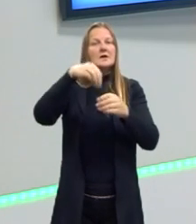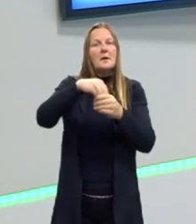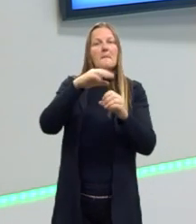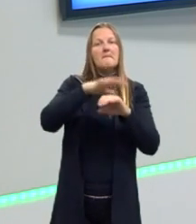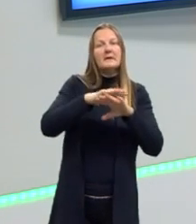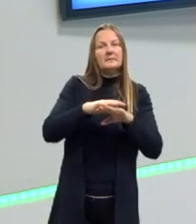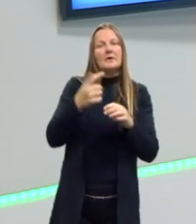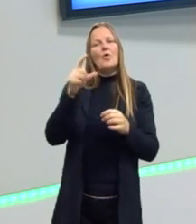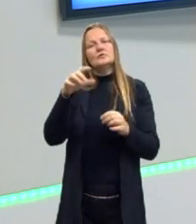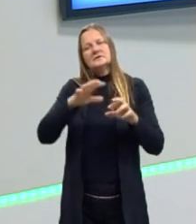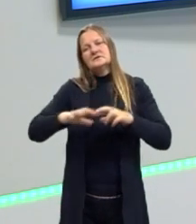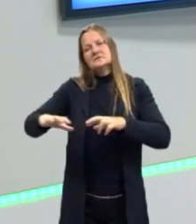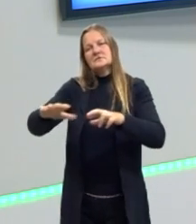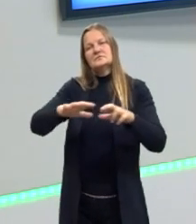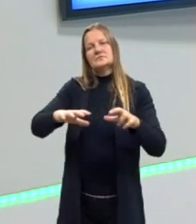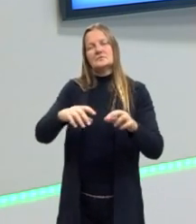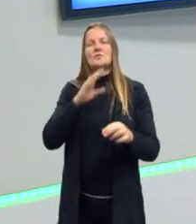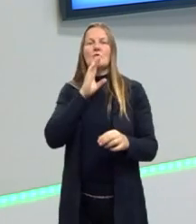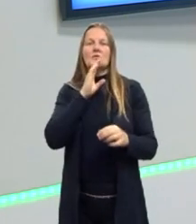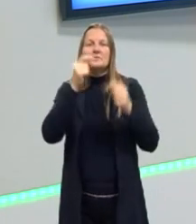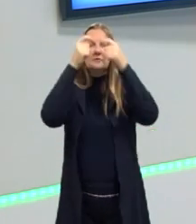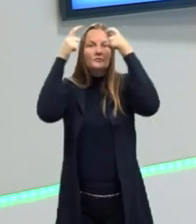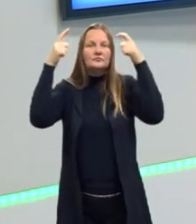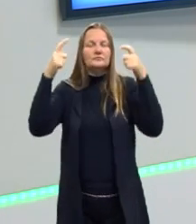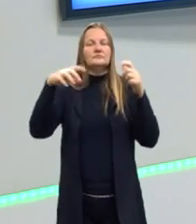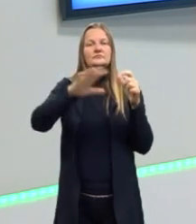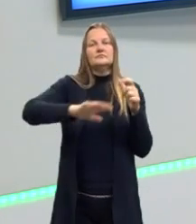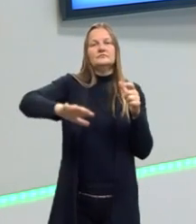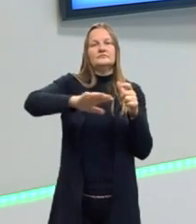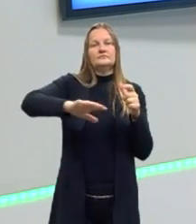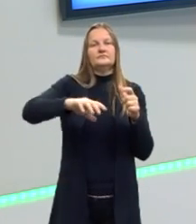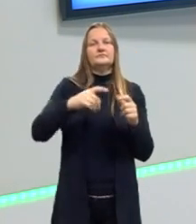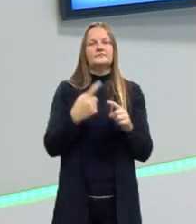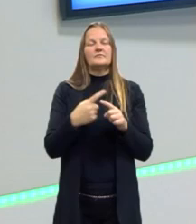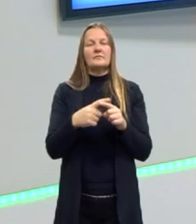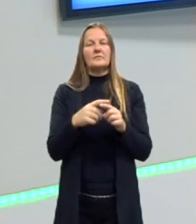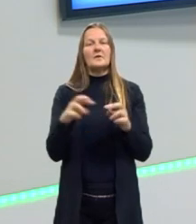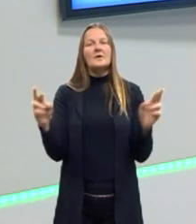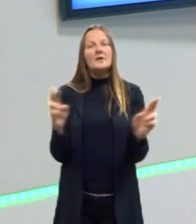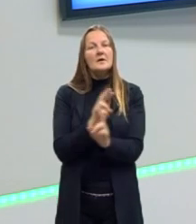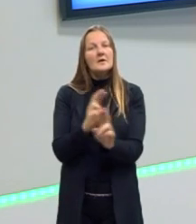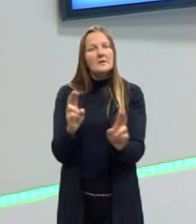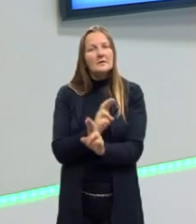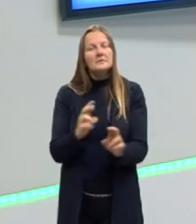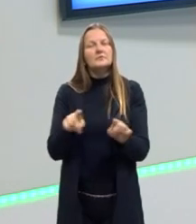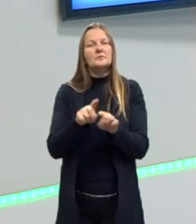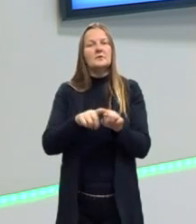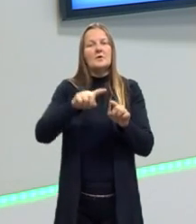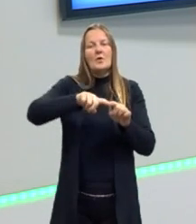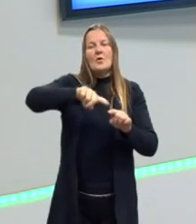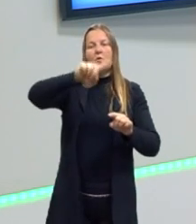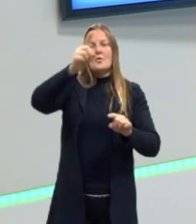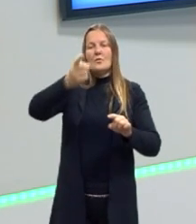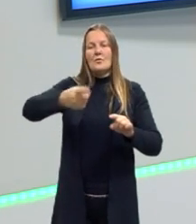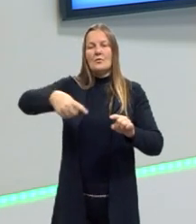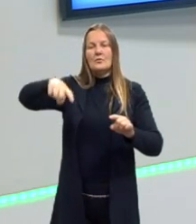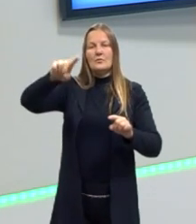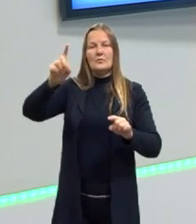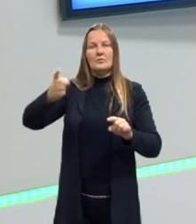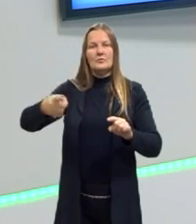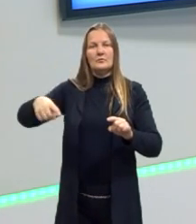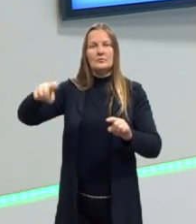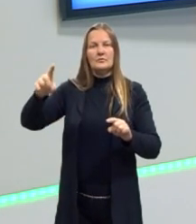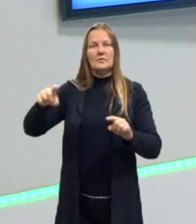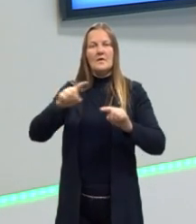também em outras áreas do conhecimento né e inclusive essa relação então de ondulatória de